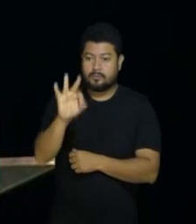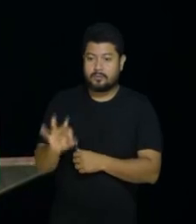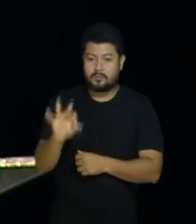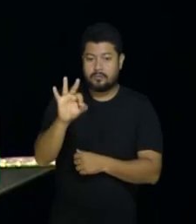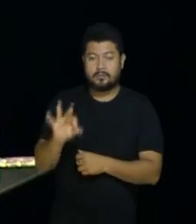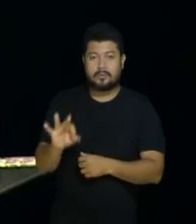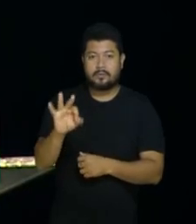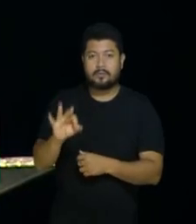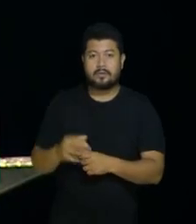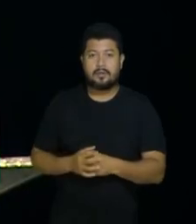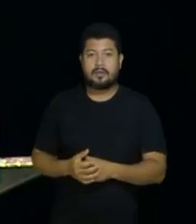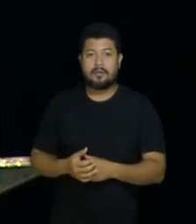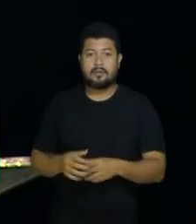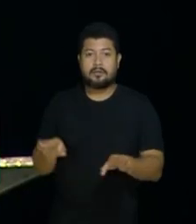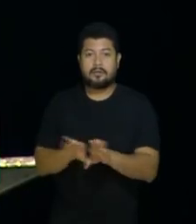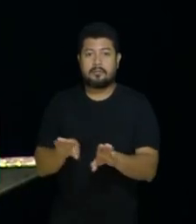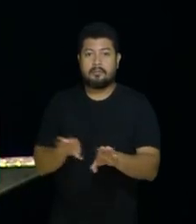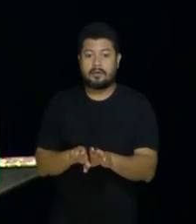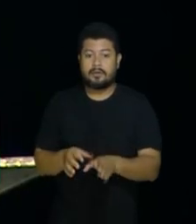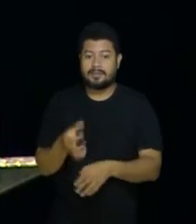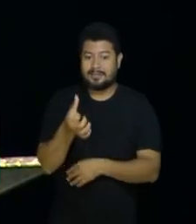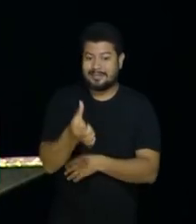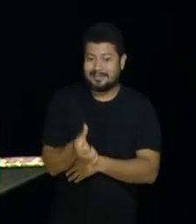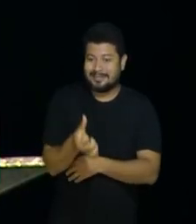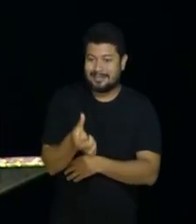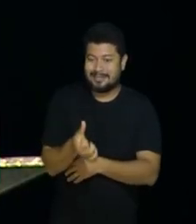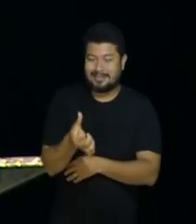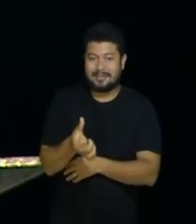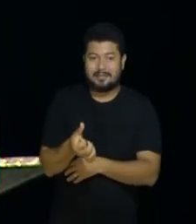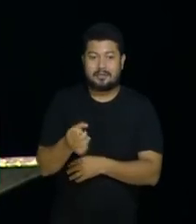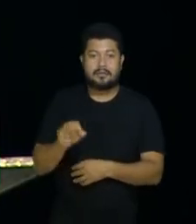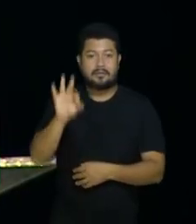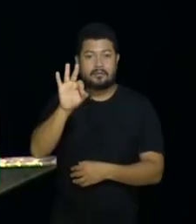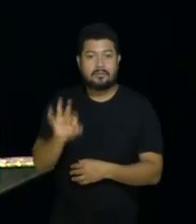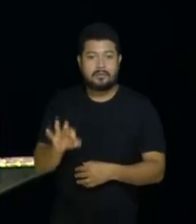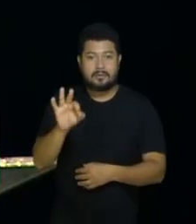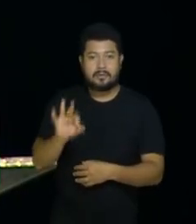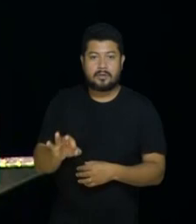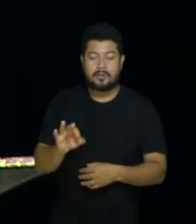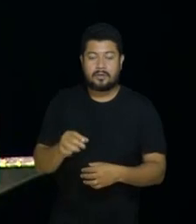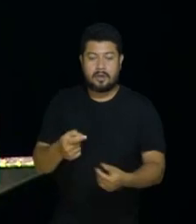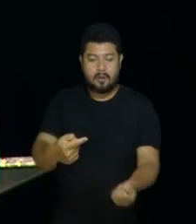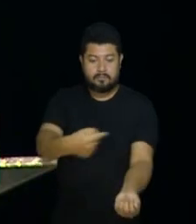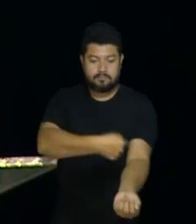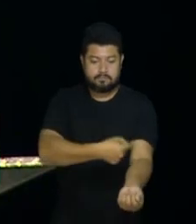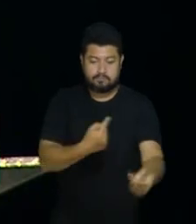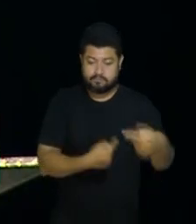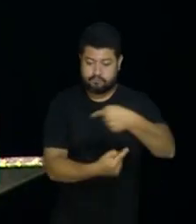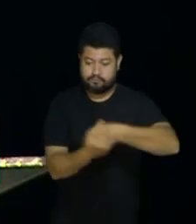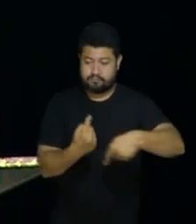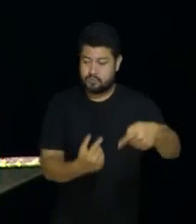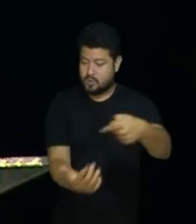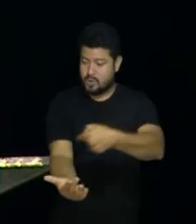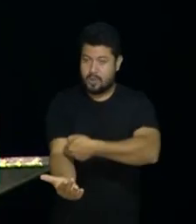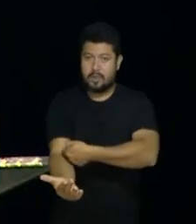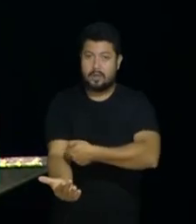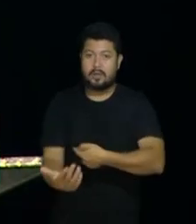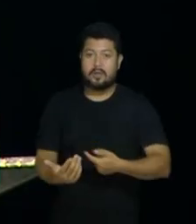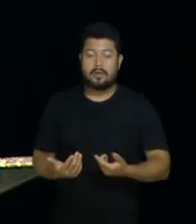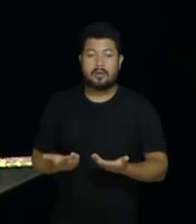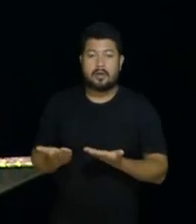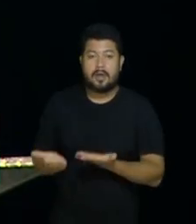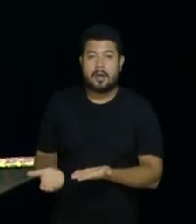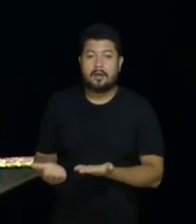da diálise peritoneal. É processo vital para pacientes. E além disso,